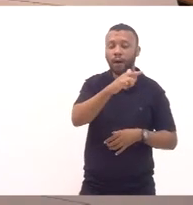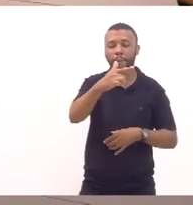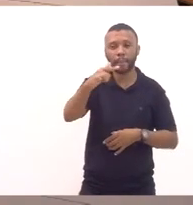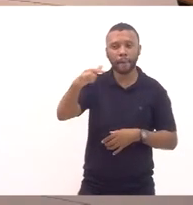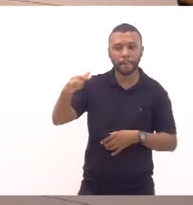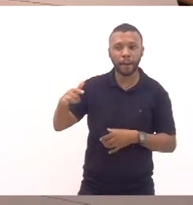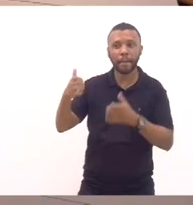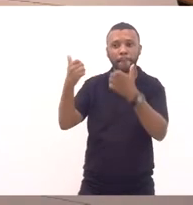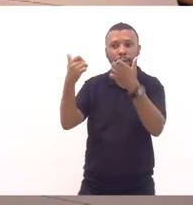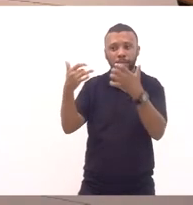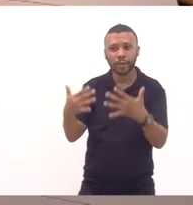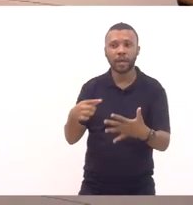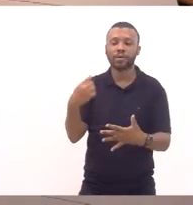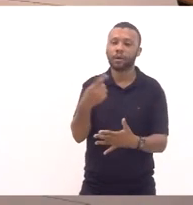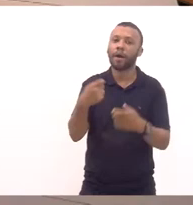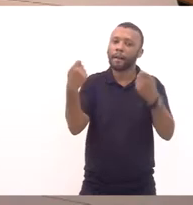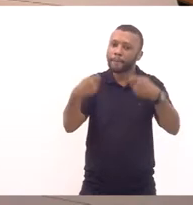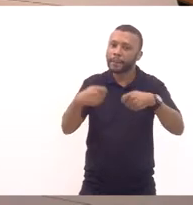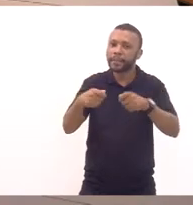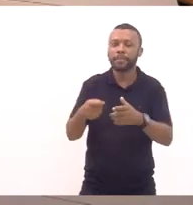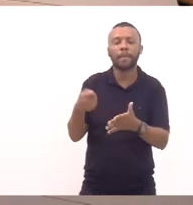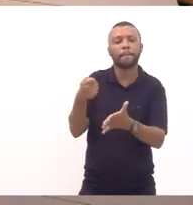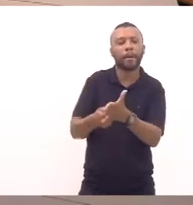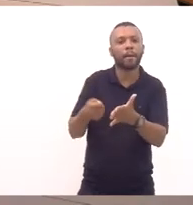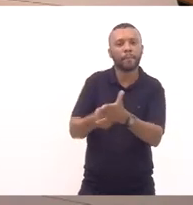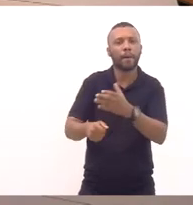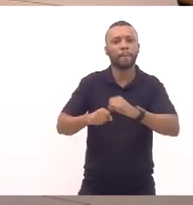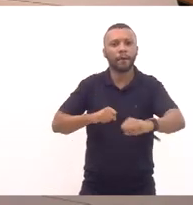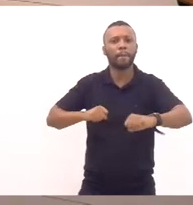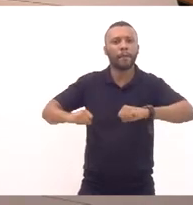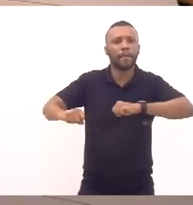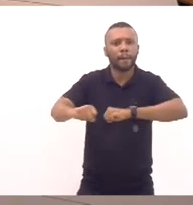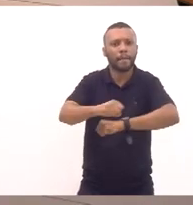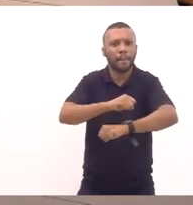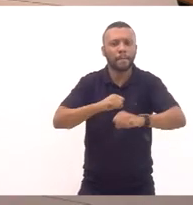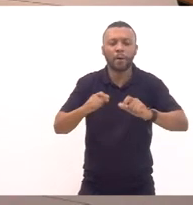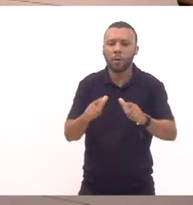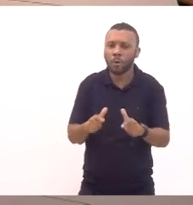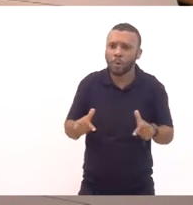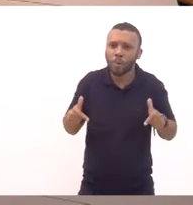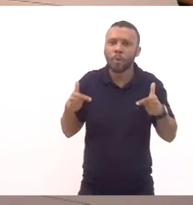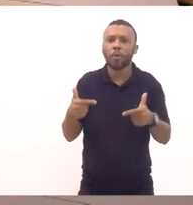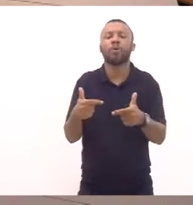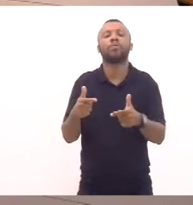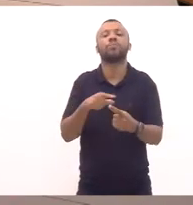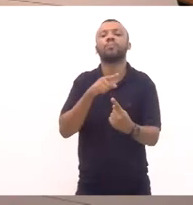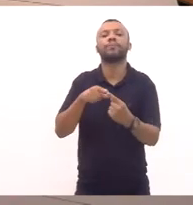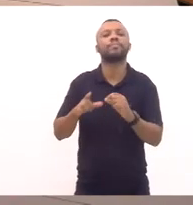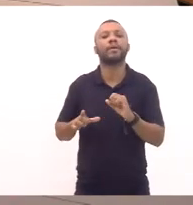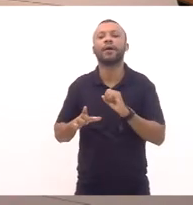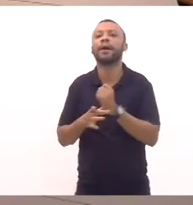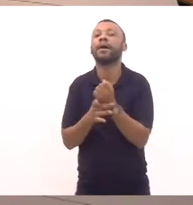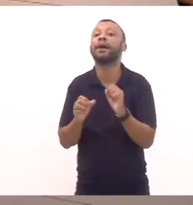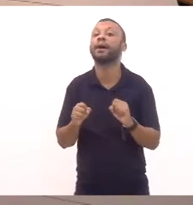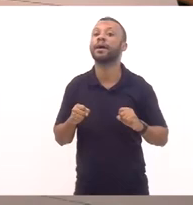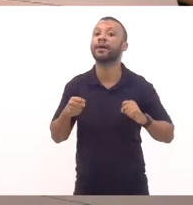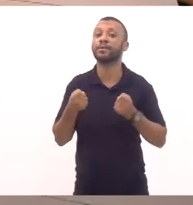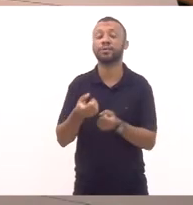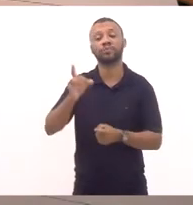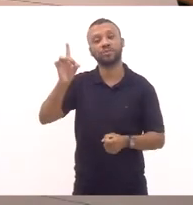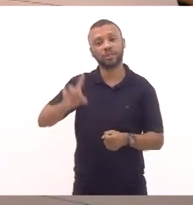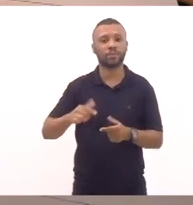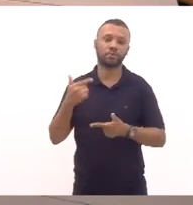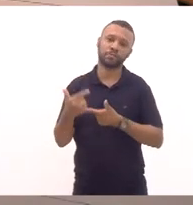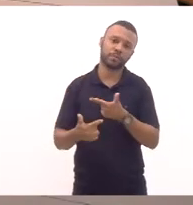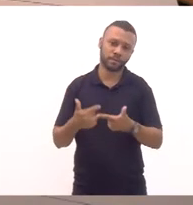para dizer que a gente precisa engrossar essa luta. Nós precisamos engrossar a luta para garantir o direito dos trabalhadores